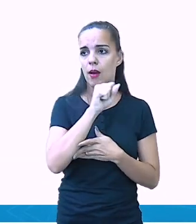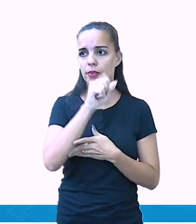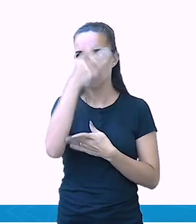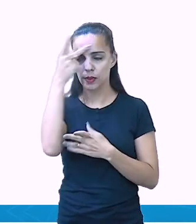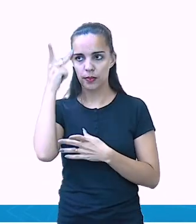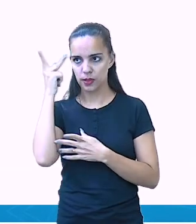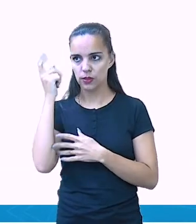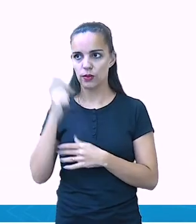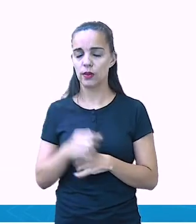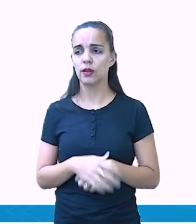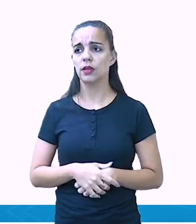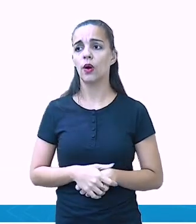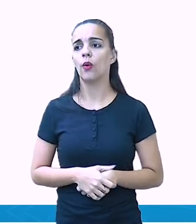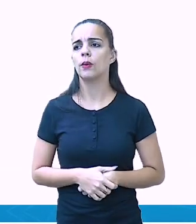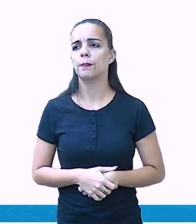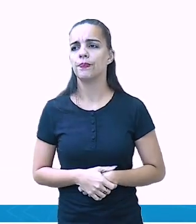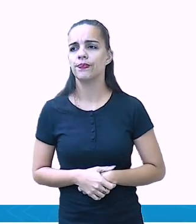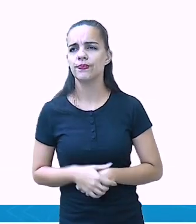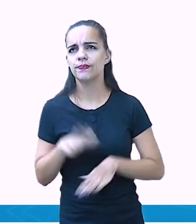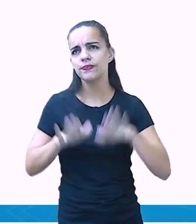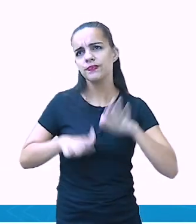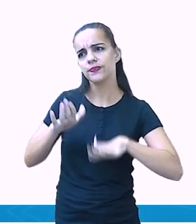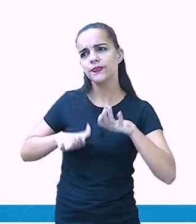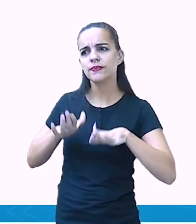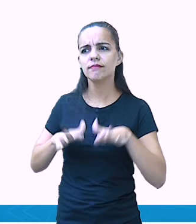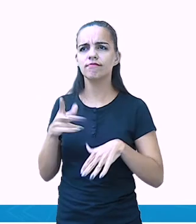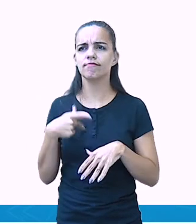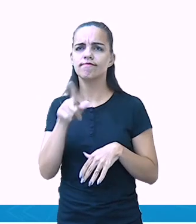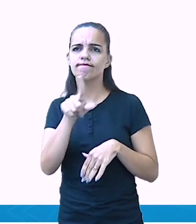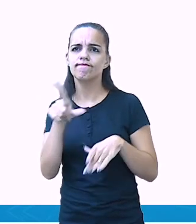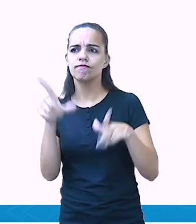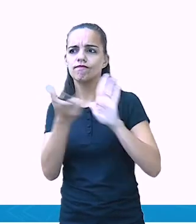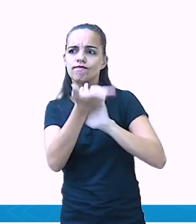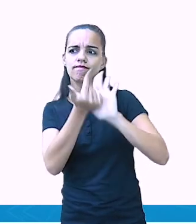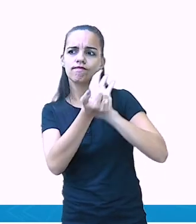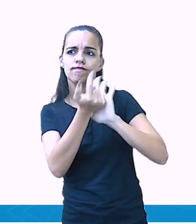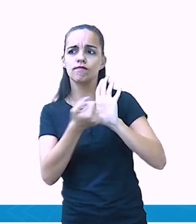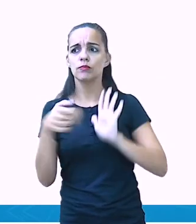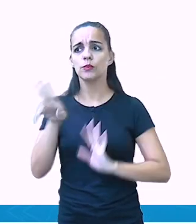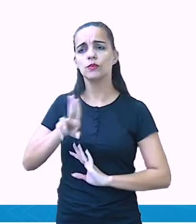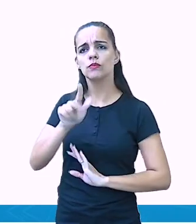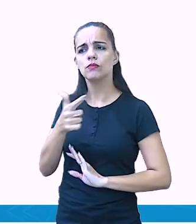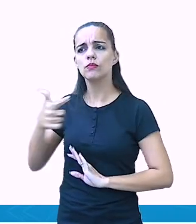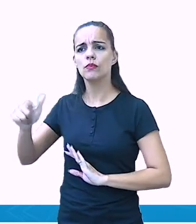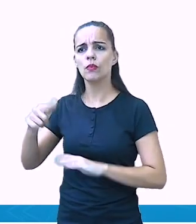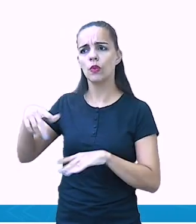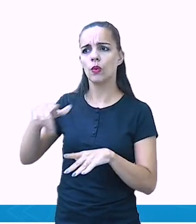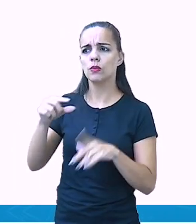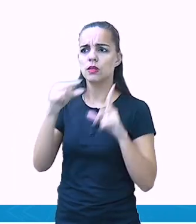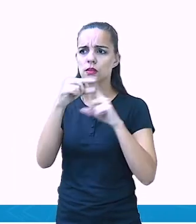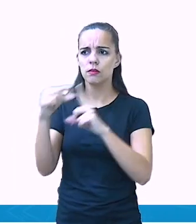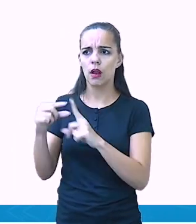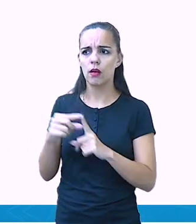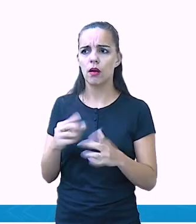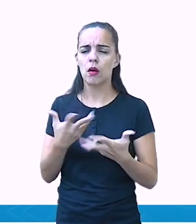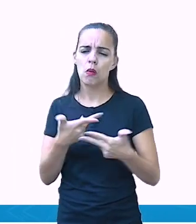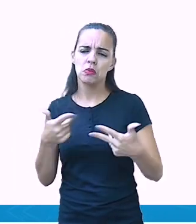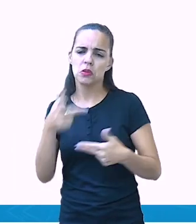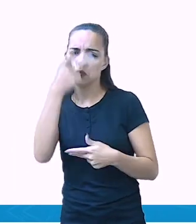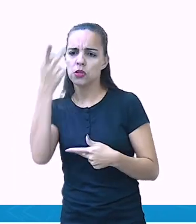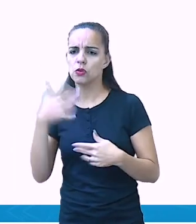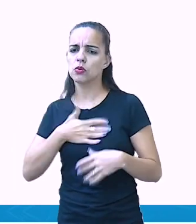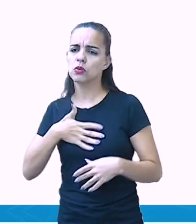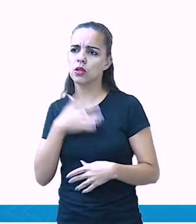que ela demonstra, às vezes através de imagem, com poucas palavras, um assunto que a gente gostaria de falar.